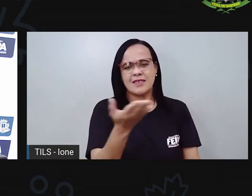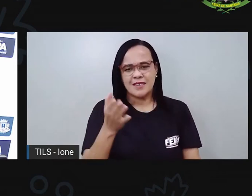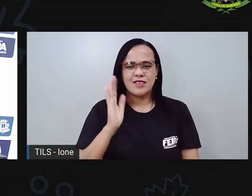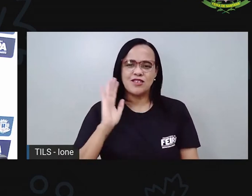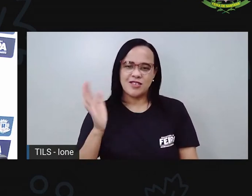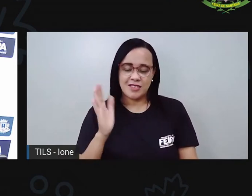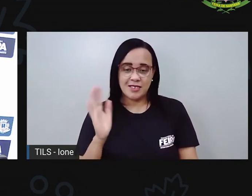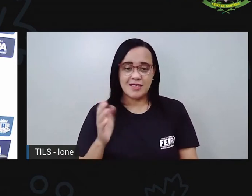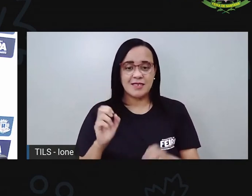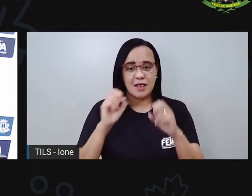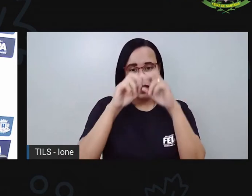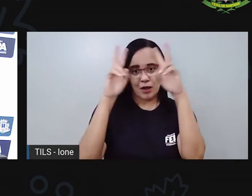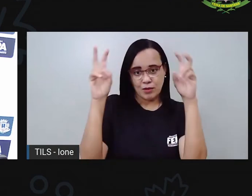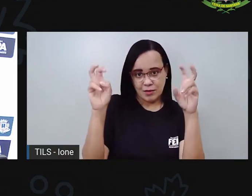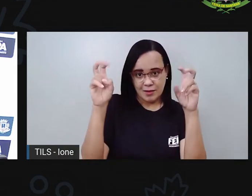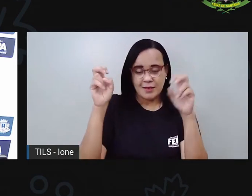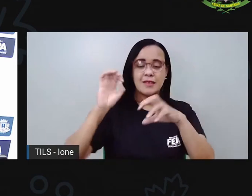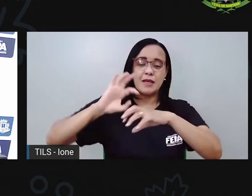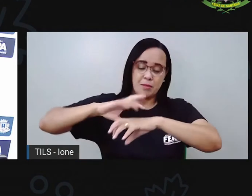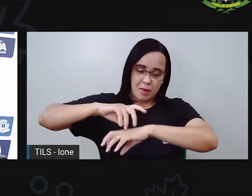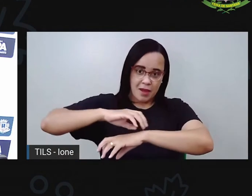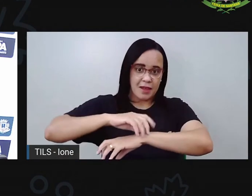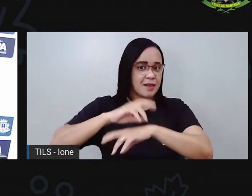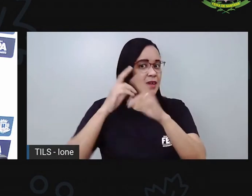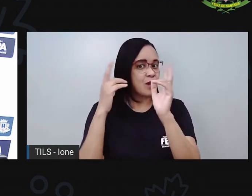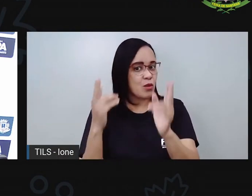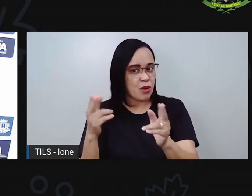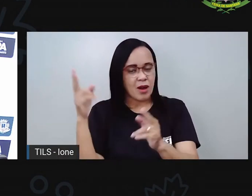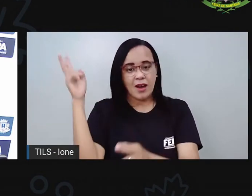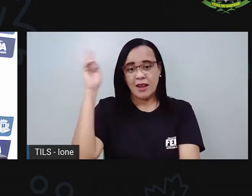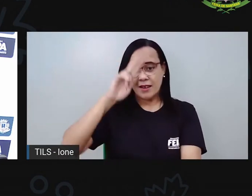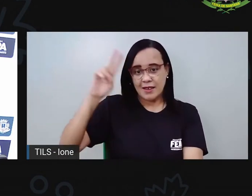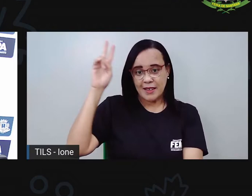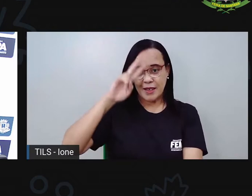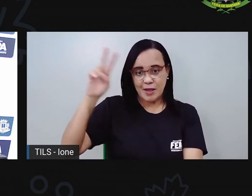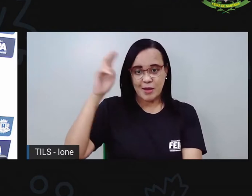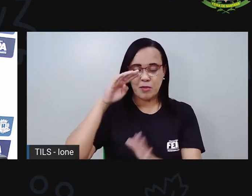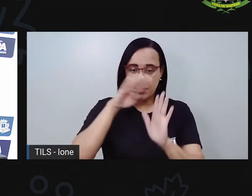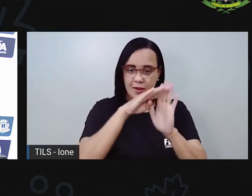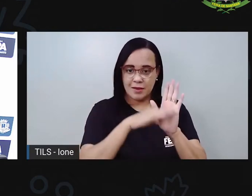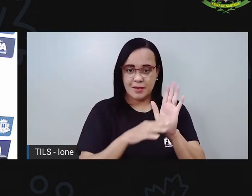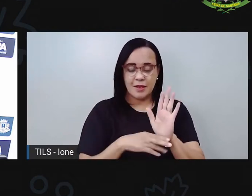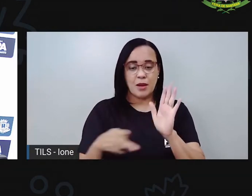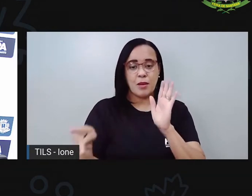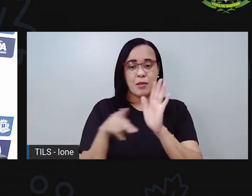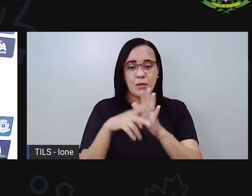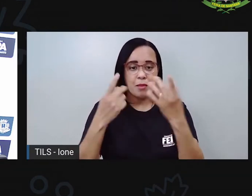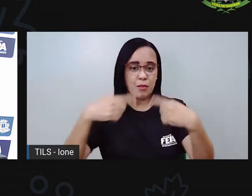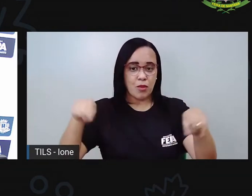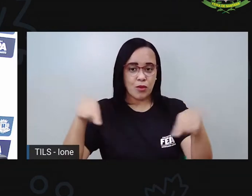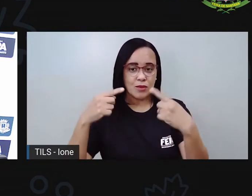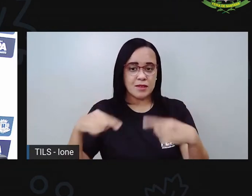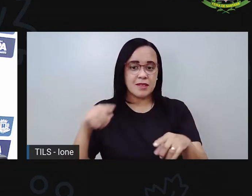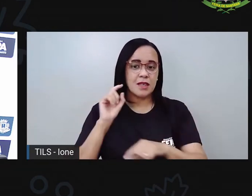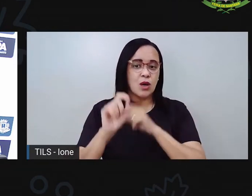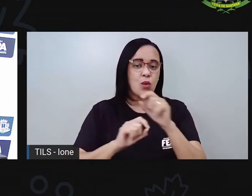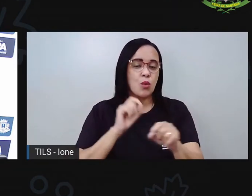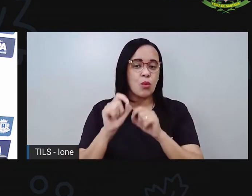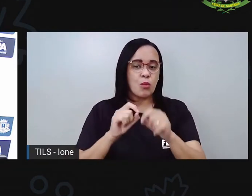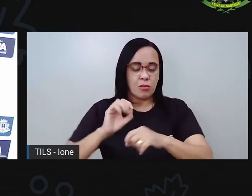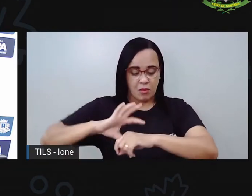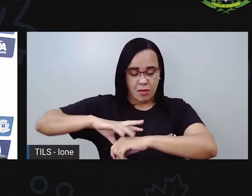com o tema da Dona Aranha quem aí se lembra no seu repertório musical uma música de